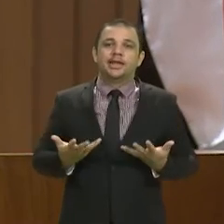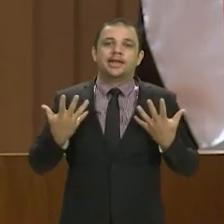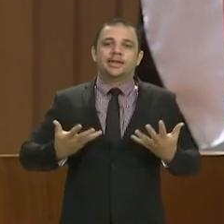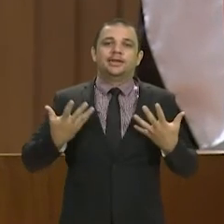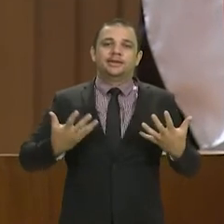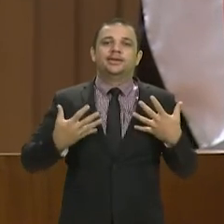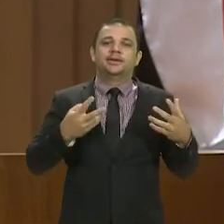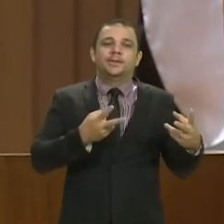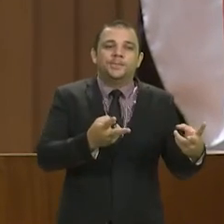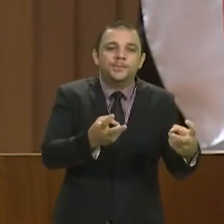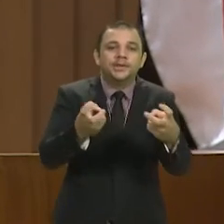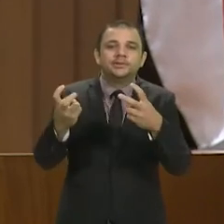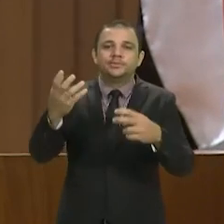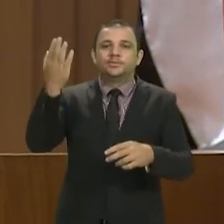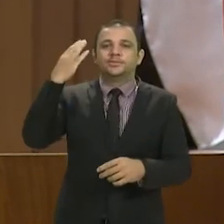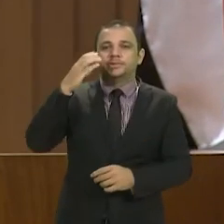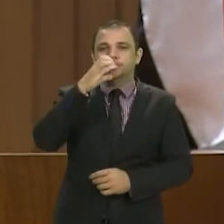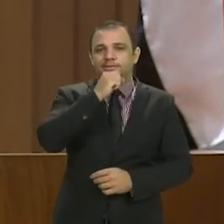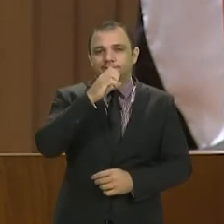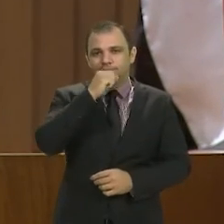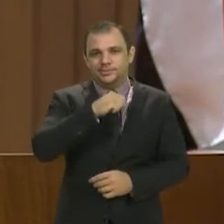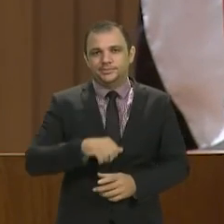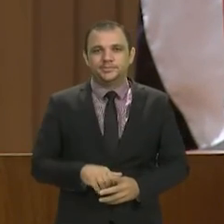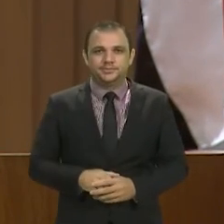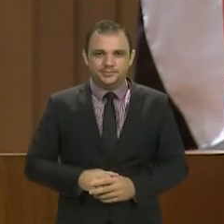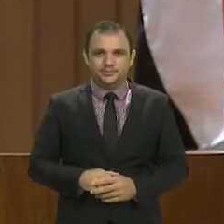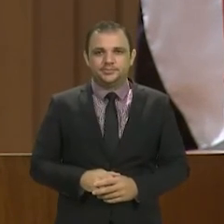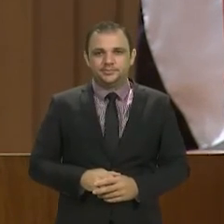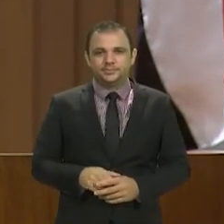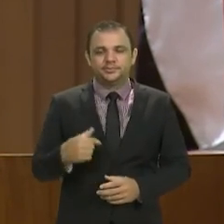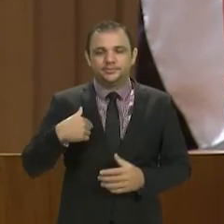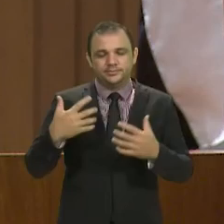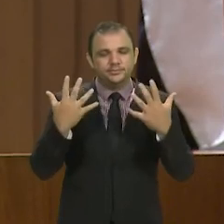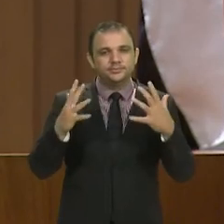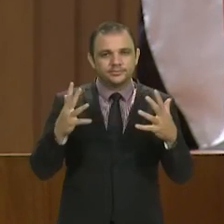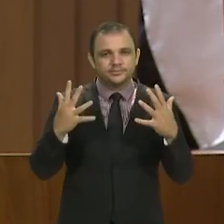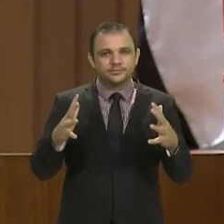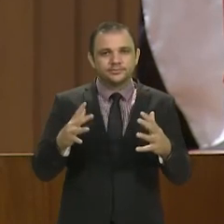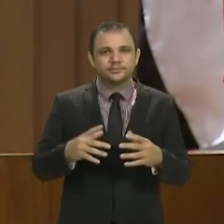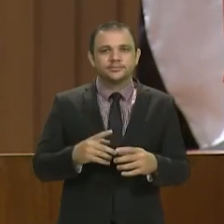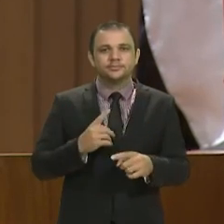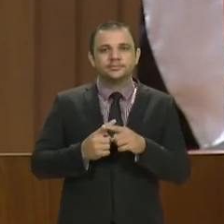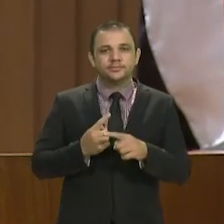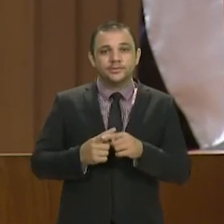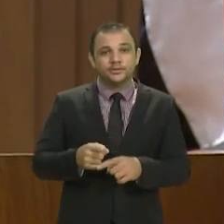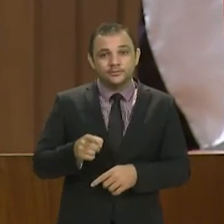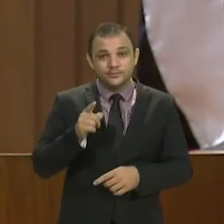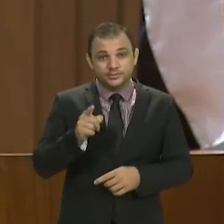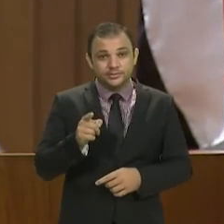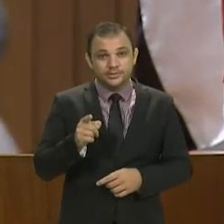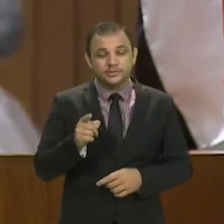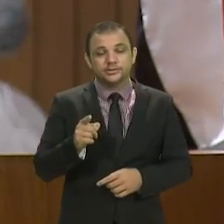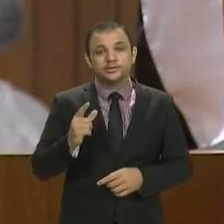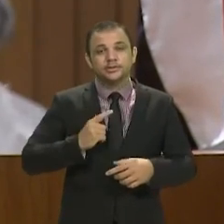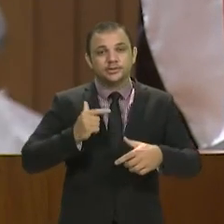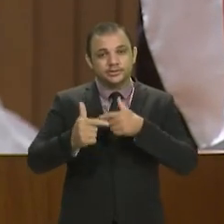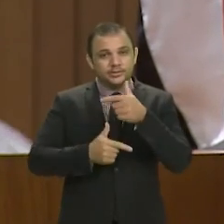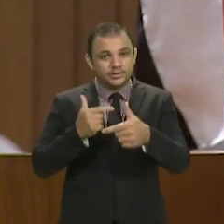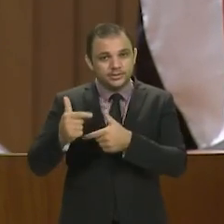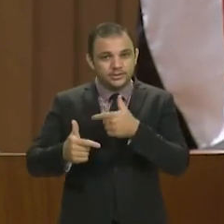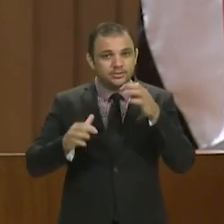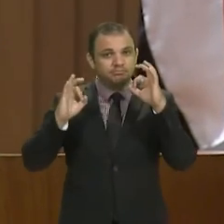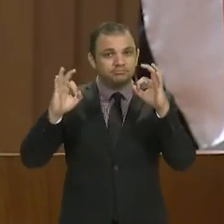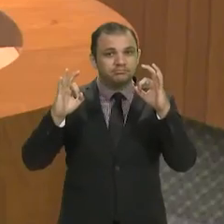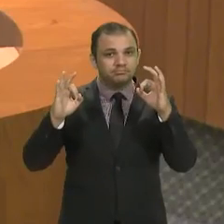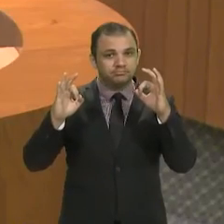sábado. Então, eu quero lhe parabenizar, porque você está à frente de um grande trabalho. O esporte é uma